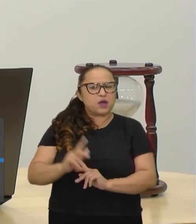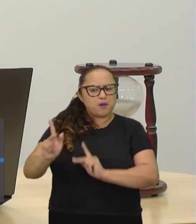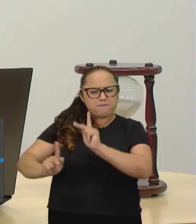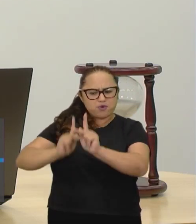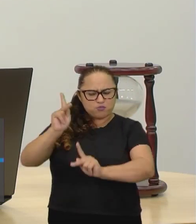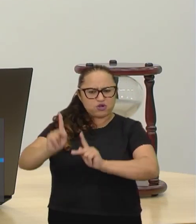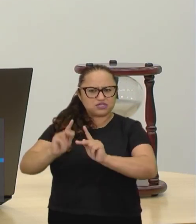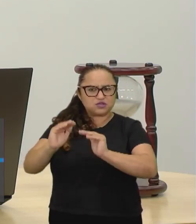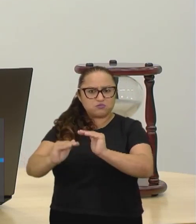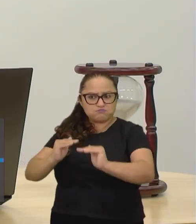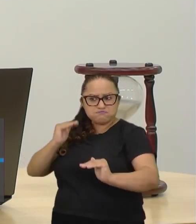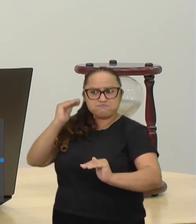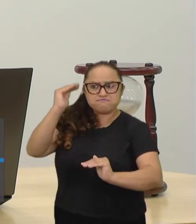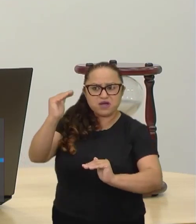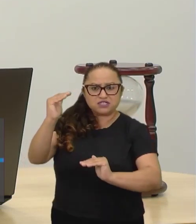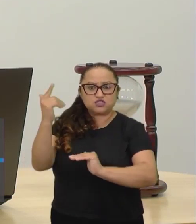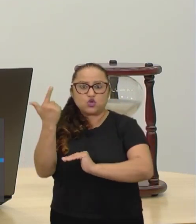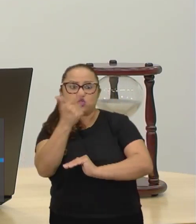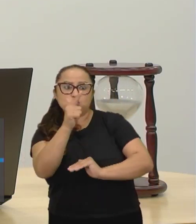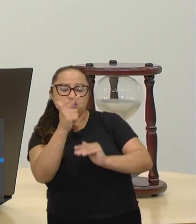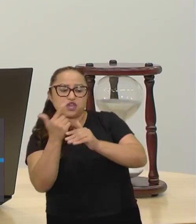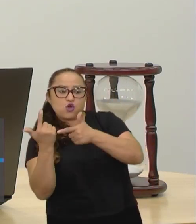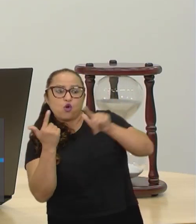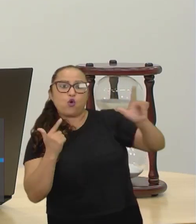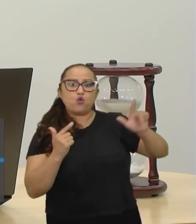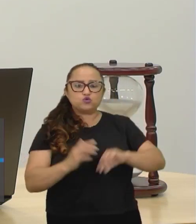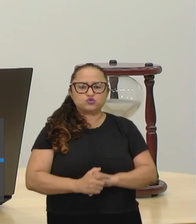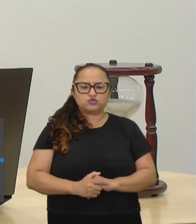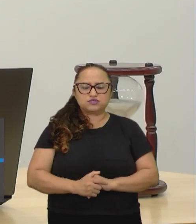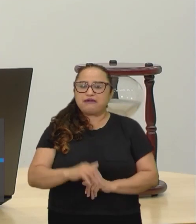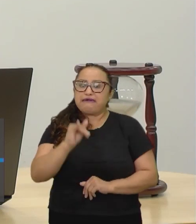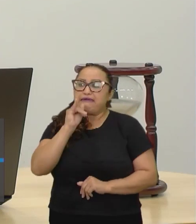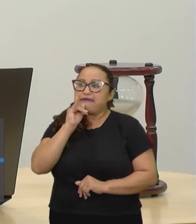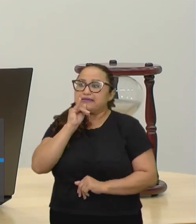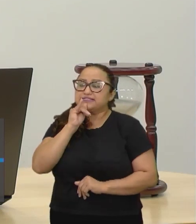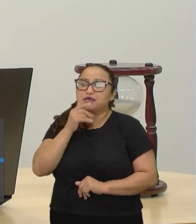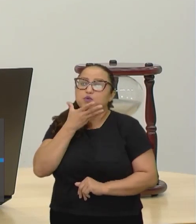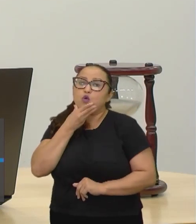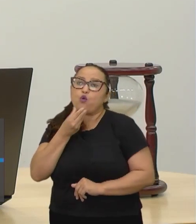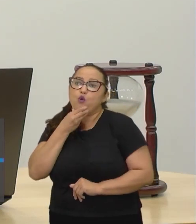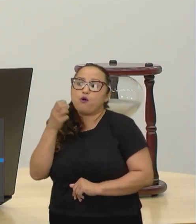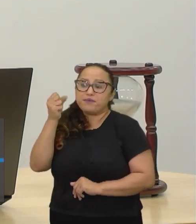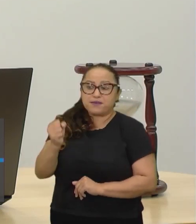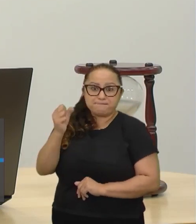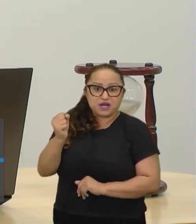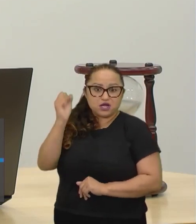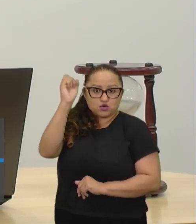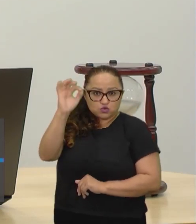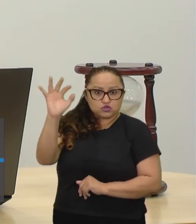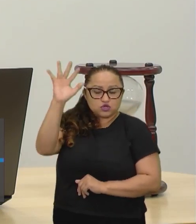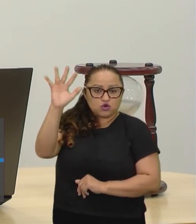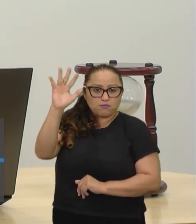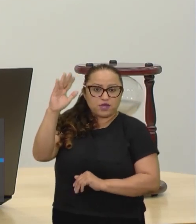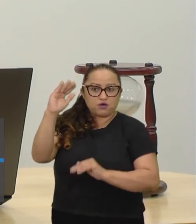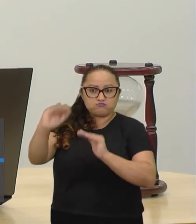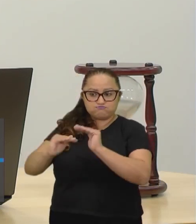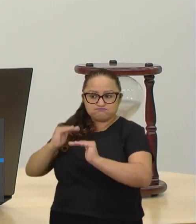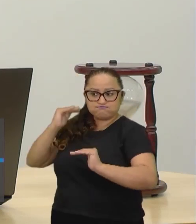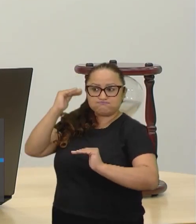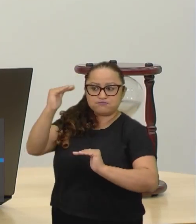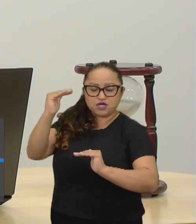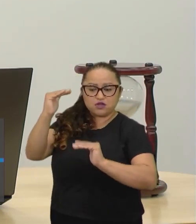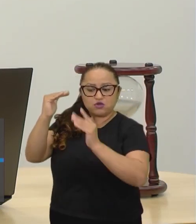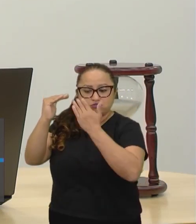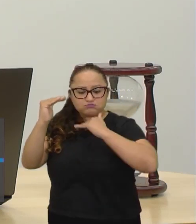povos são superiores a outros, né? Dizendo que, por exemplo, o homem branco europeu, ele é superior